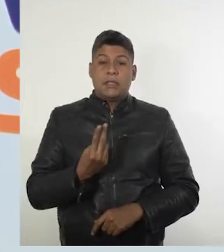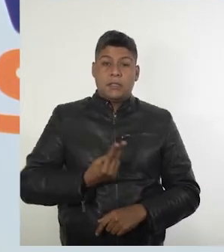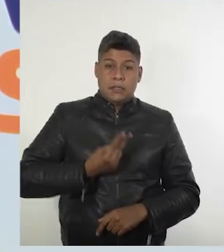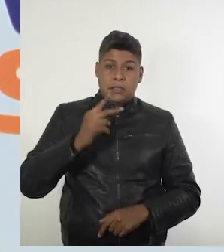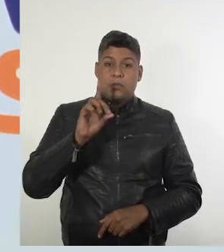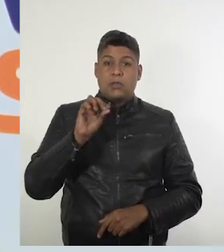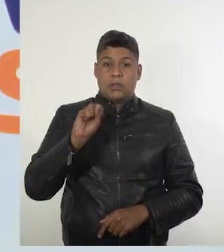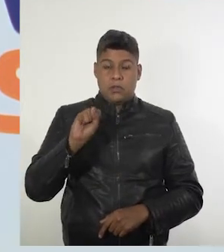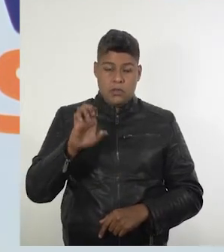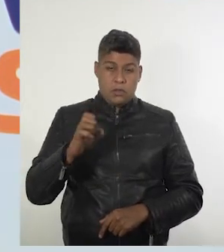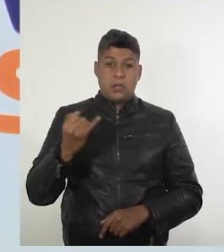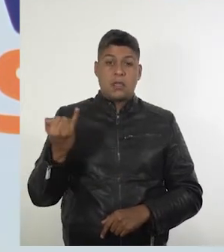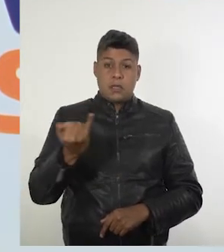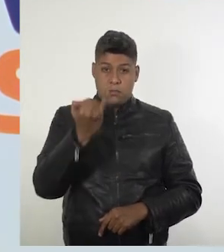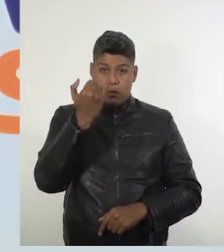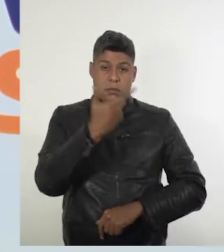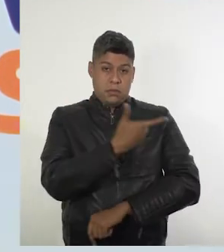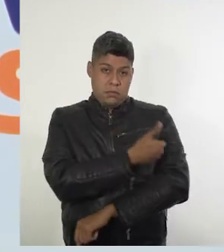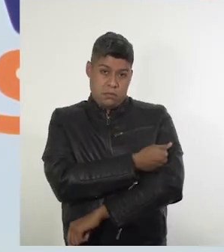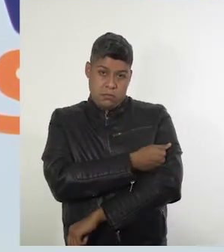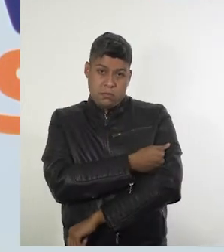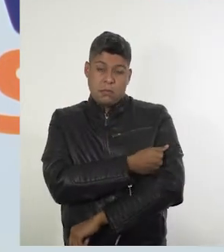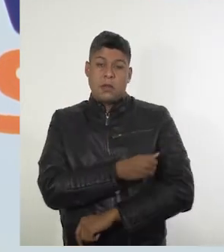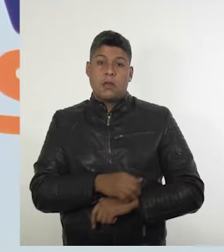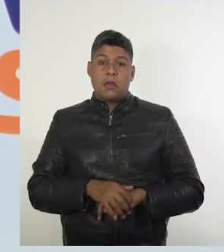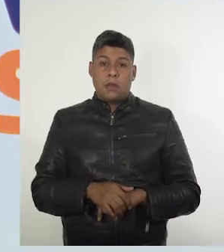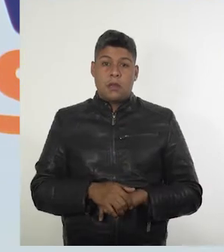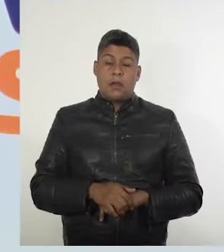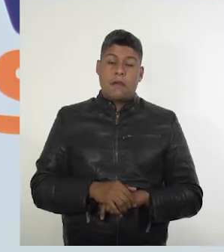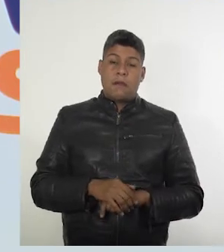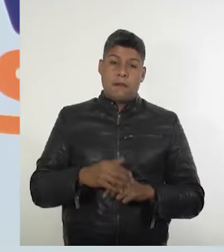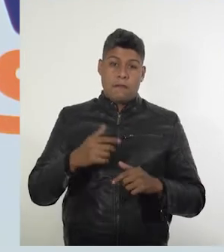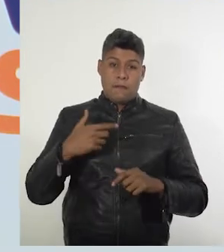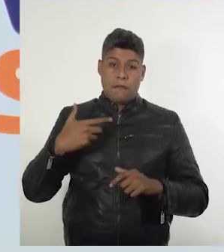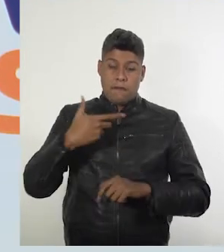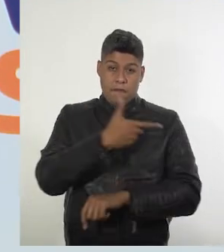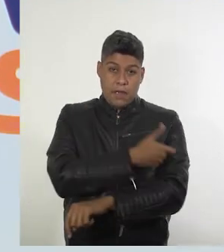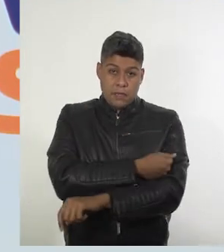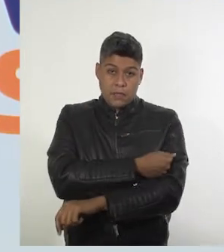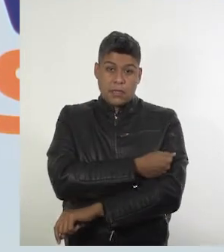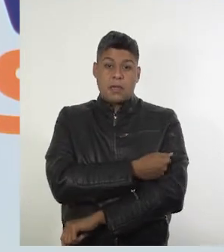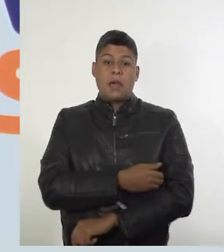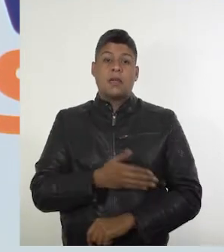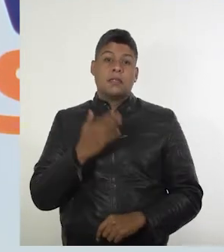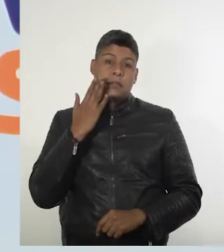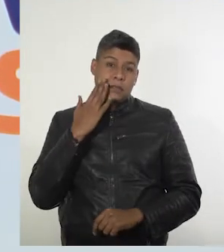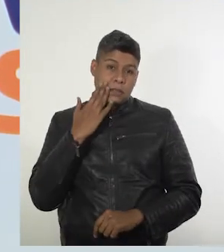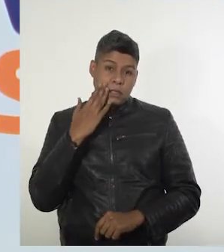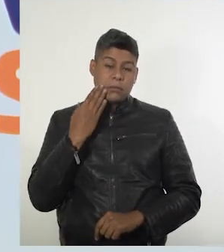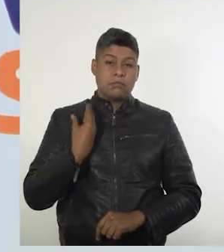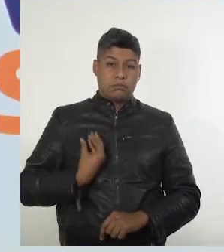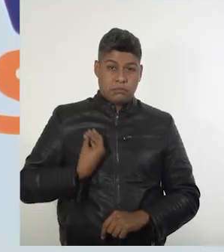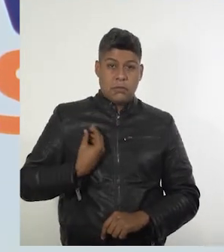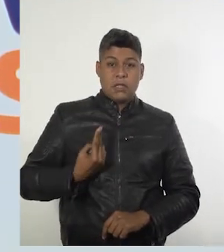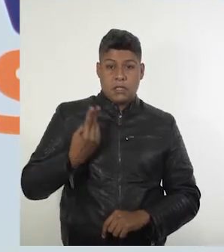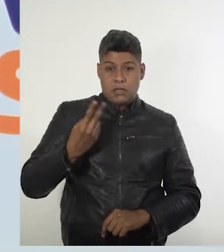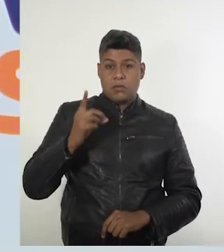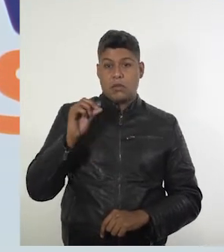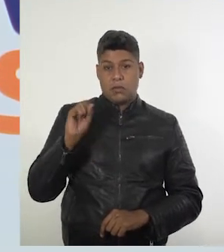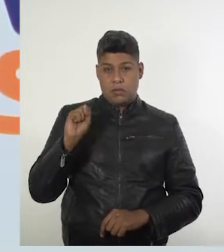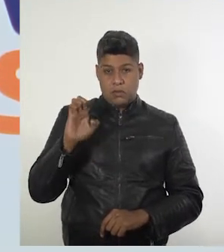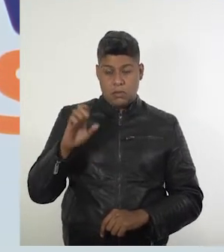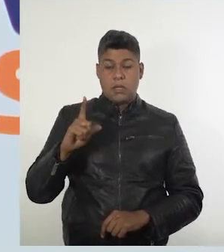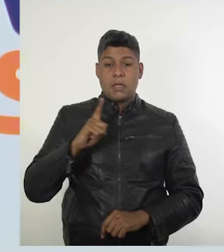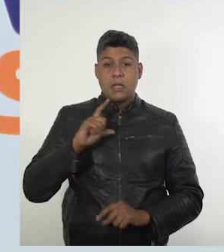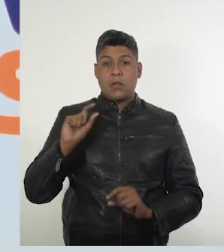né? Portanto, se você tomou a vacina A, B ou C na primeira dose, será a vacina A, B ou C que você vai tomar a segunda dose, e lá você vai